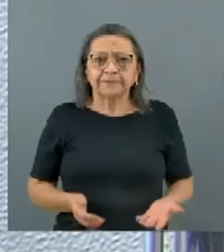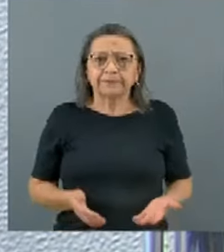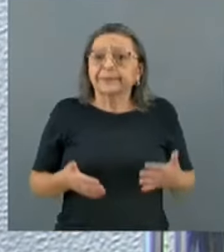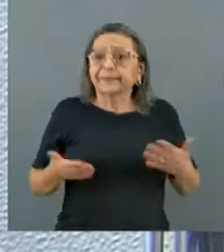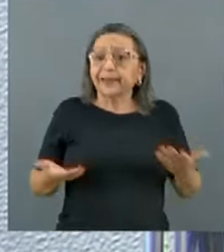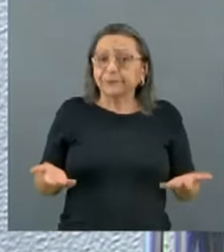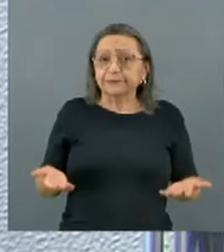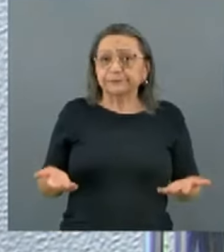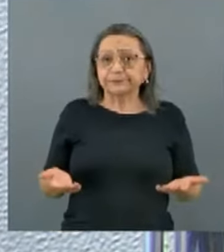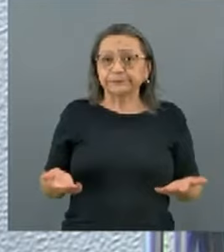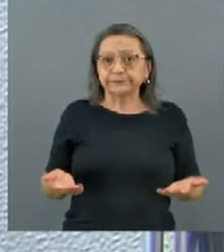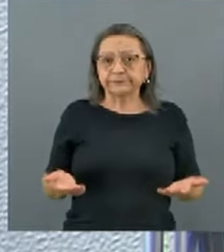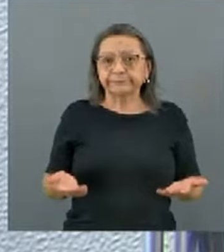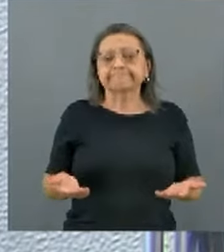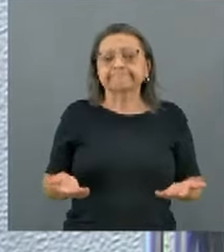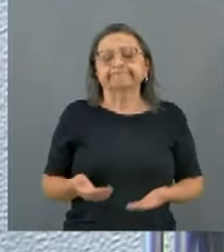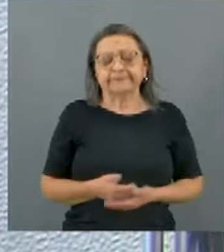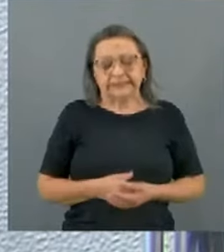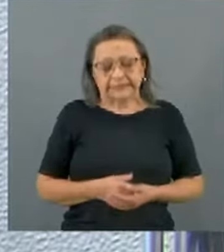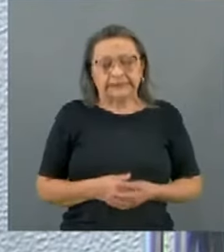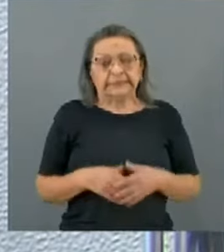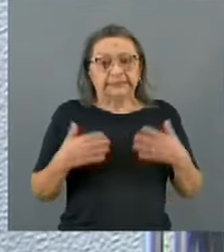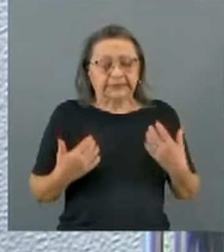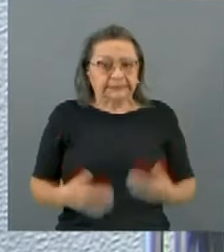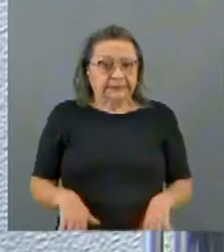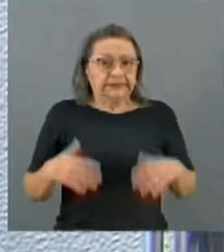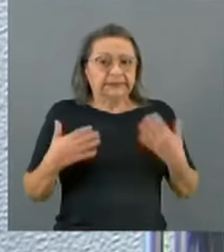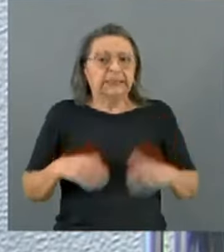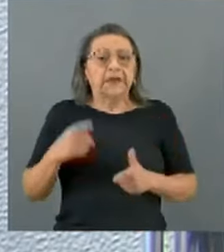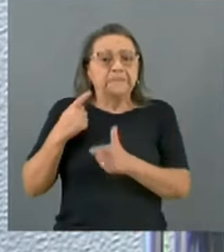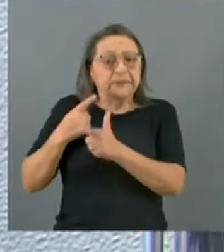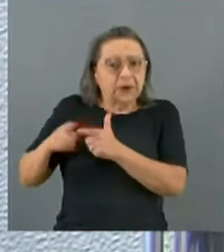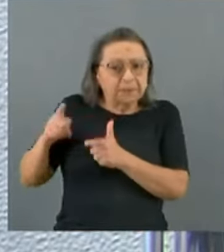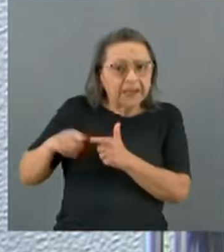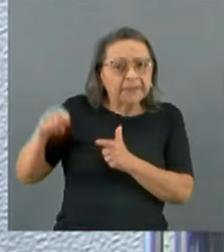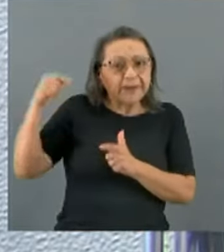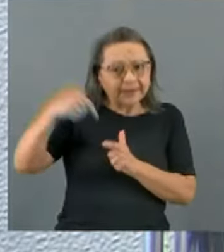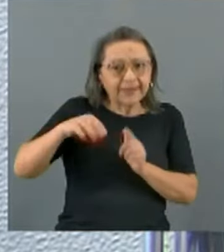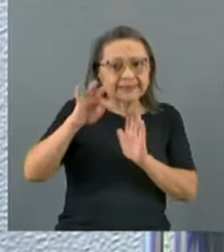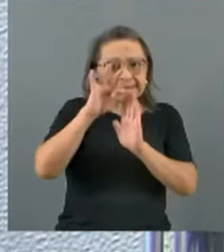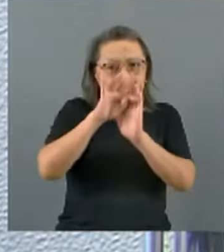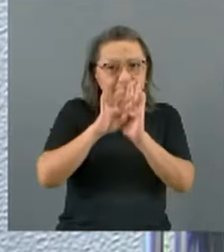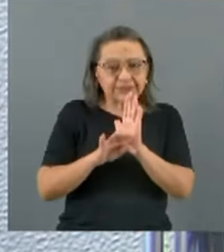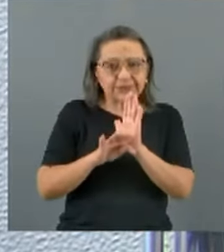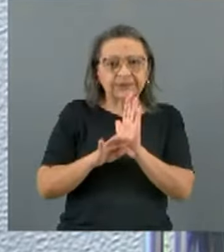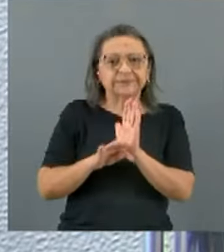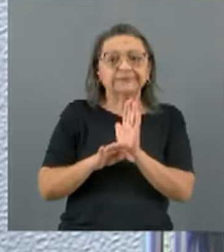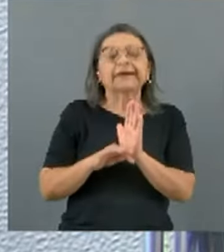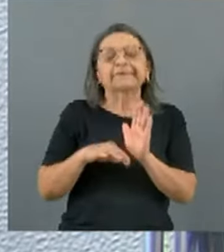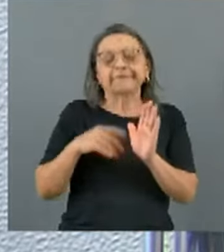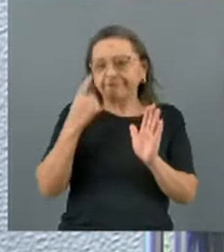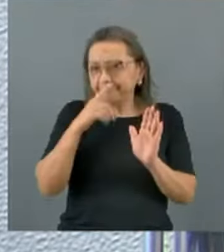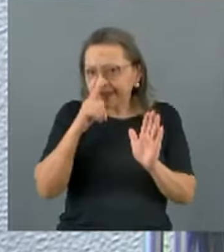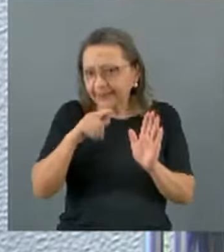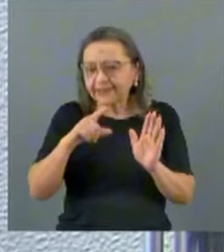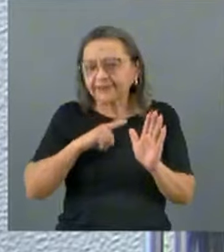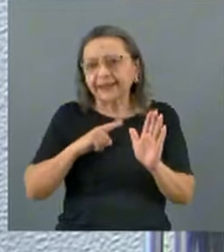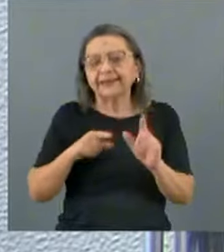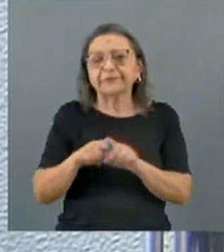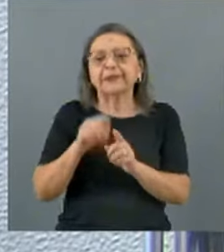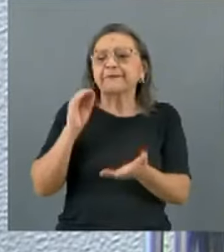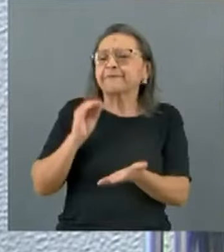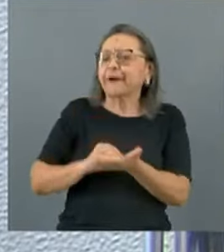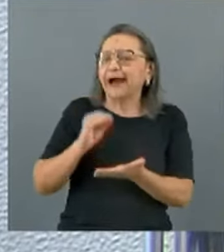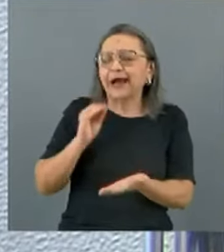Então, houve aí um problema nesse texto, né? Houve uma falha, há uma falta